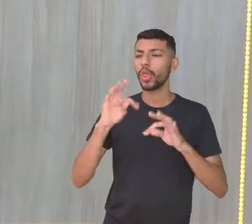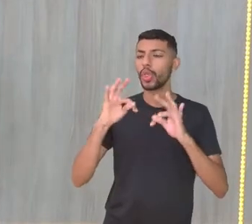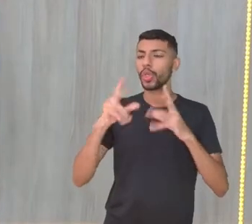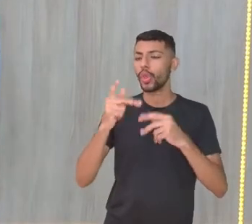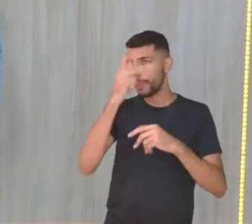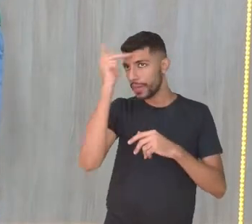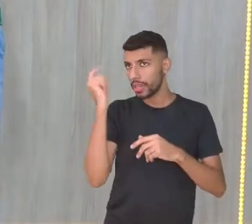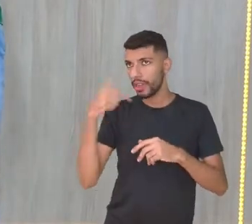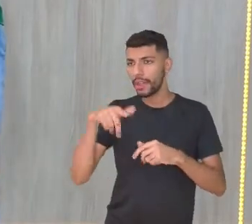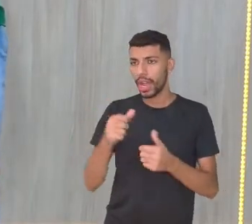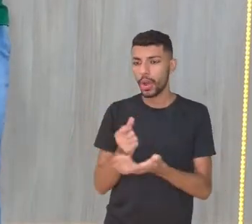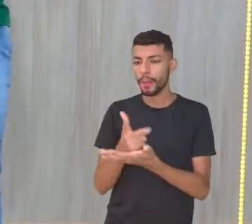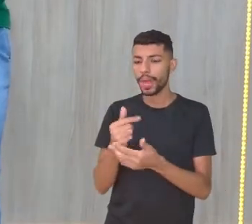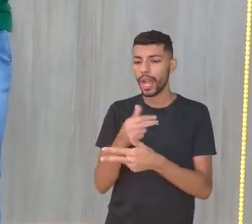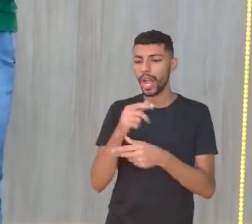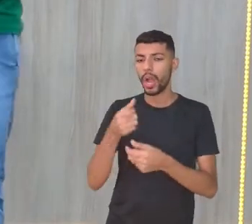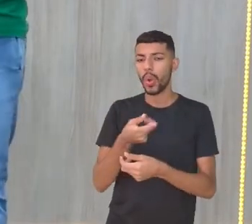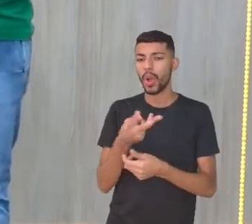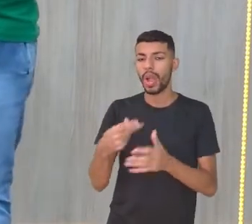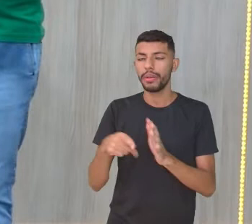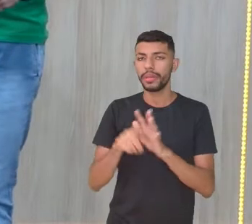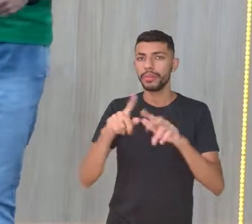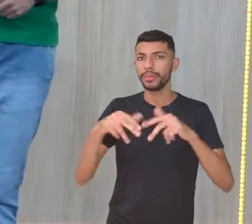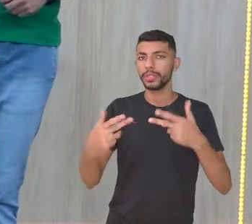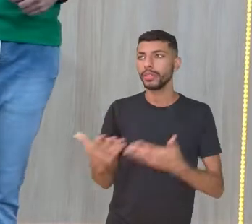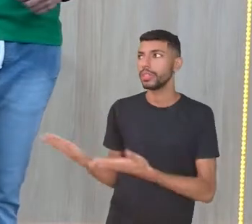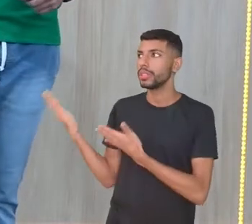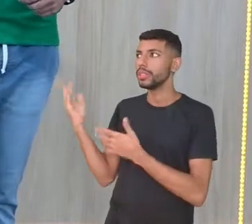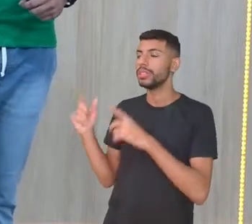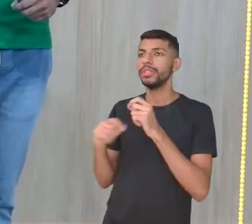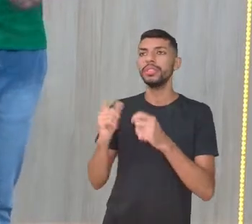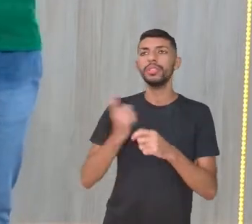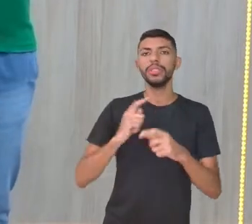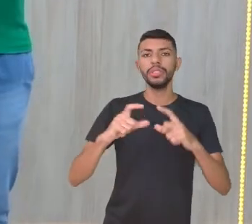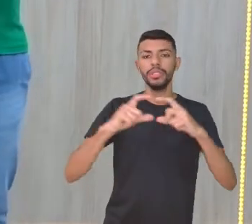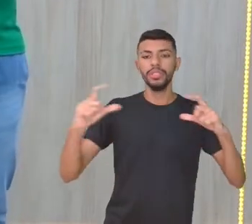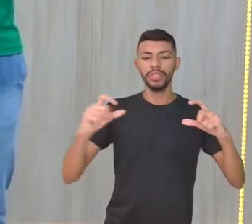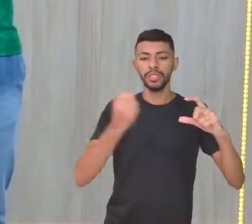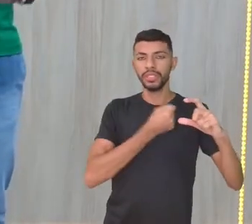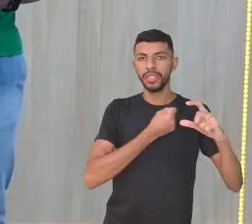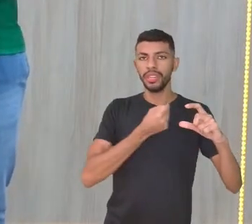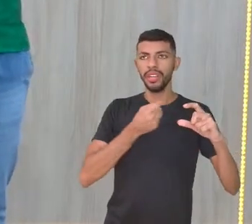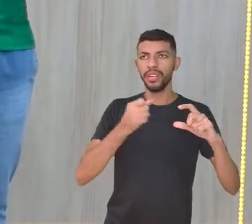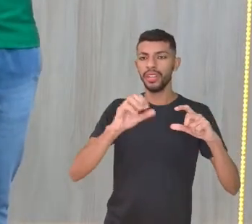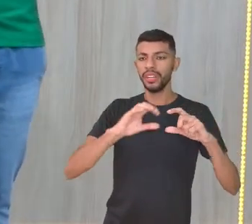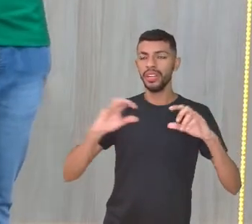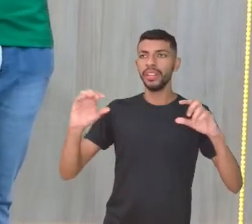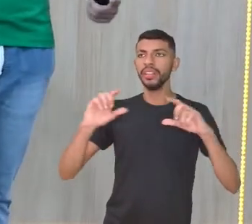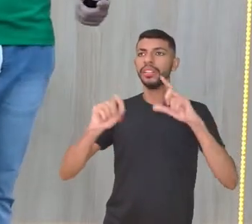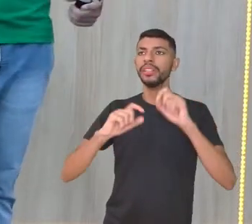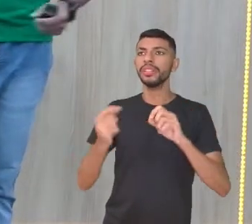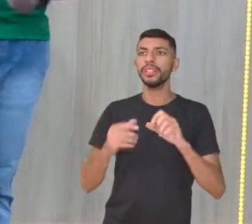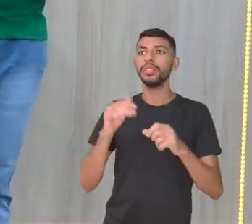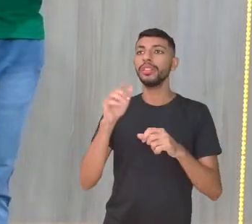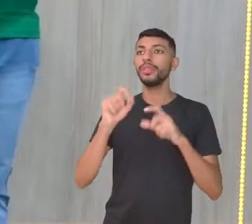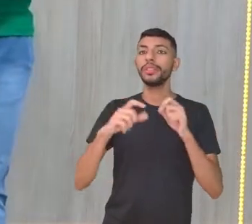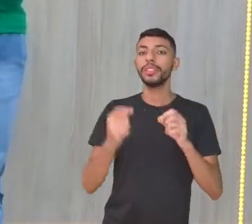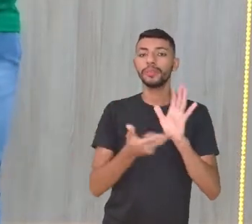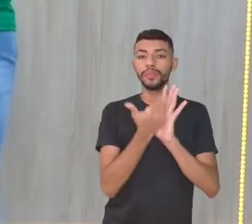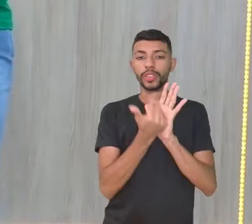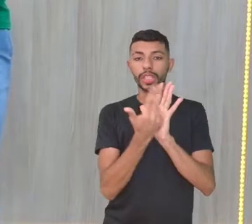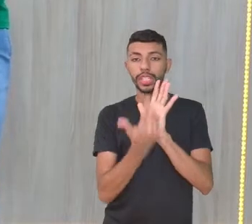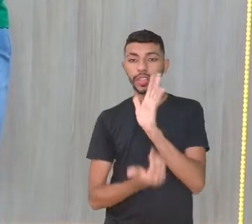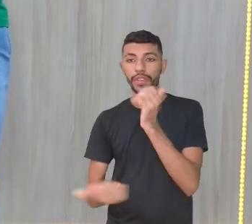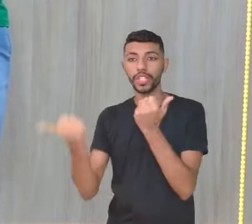aí de produtos vai pegar essa expressão e no lugar desses símbolos, desses desenhos aí, ele vai colocar